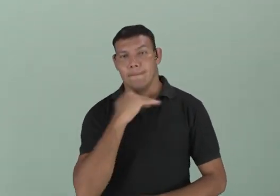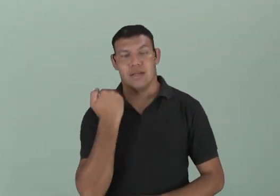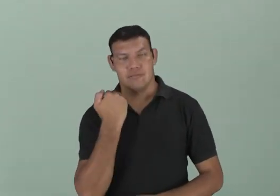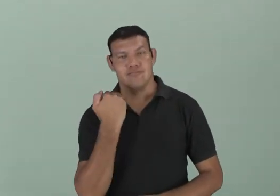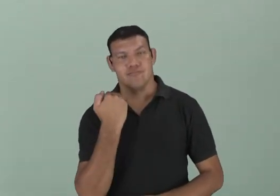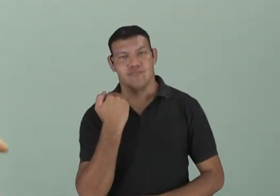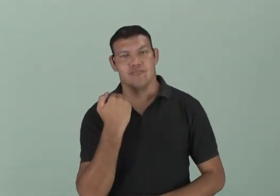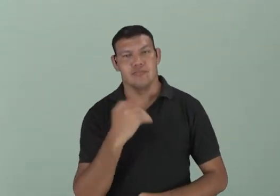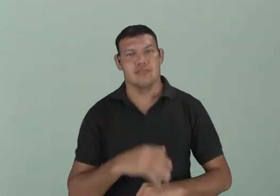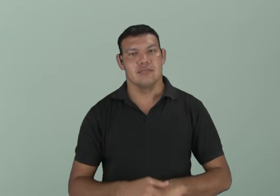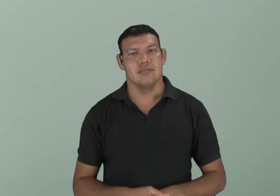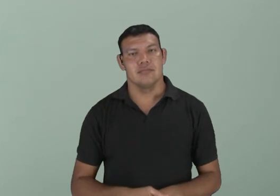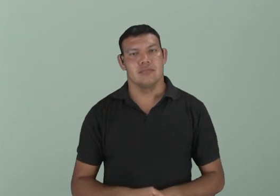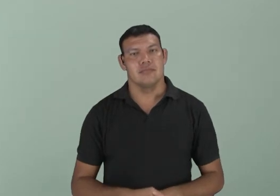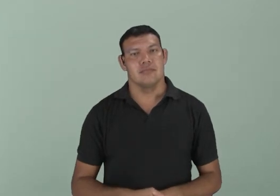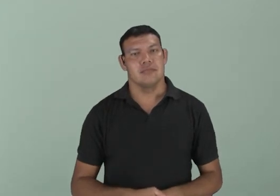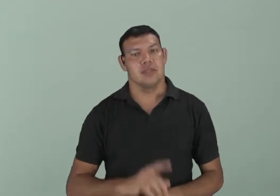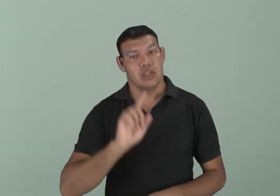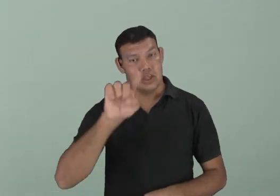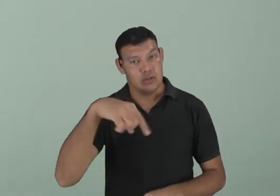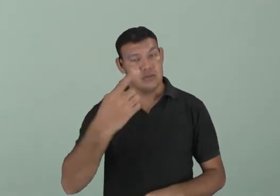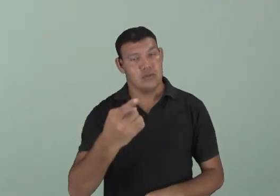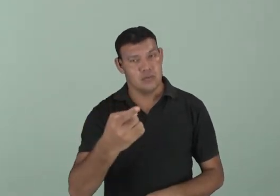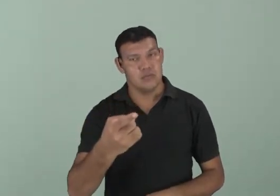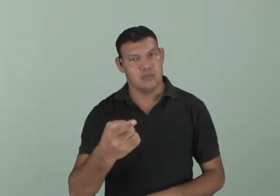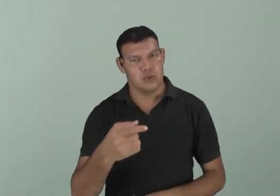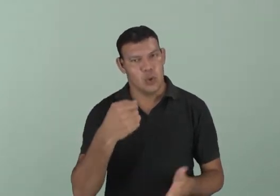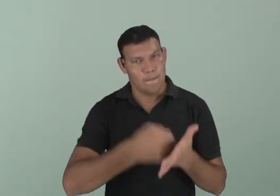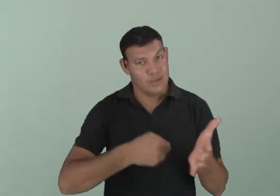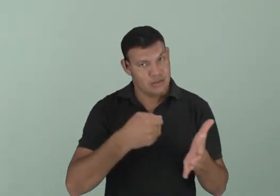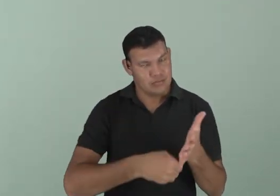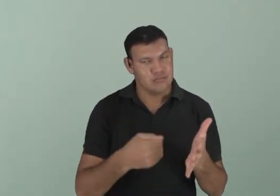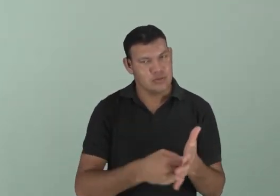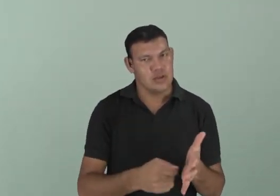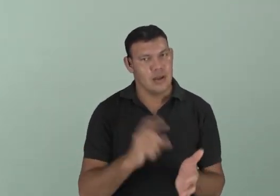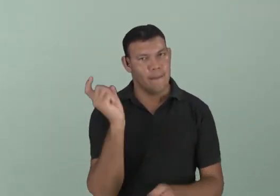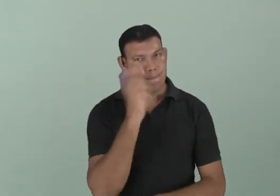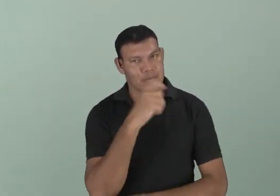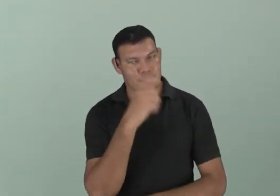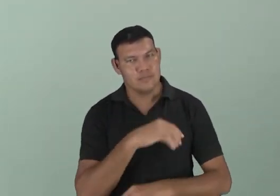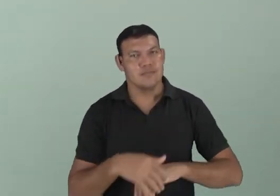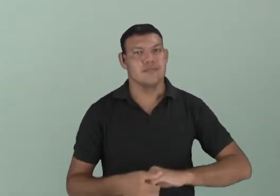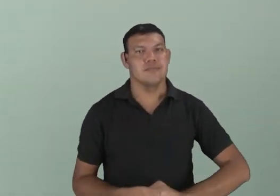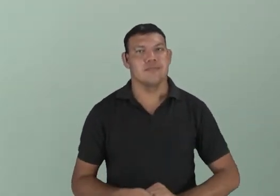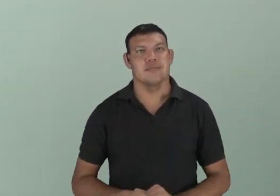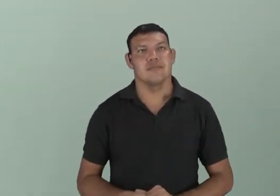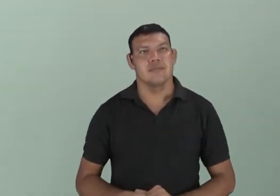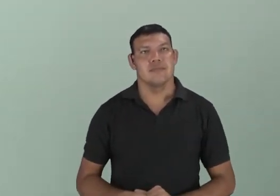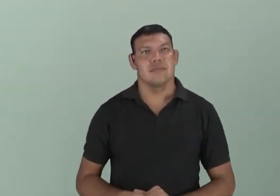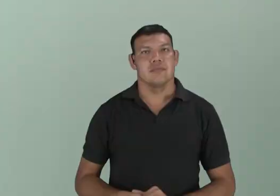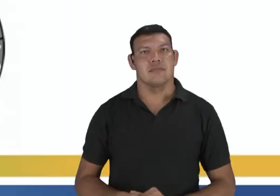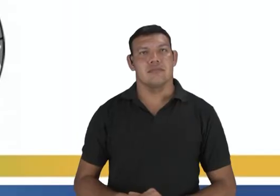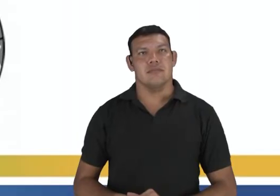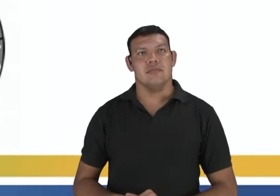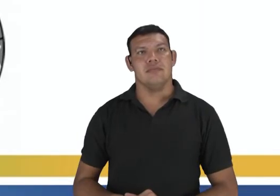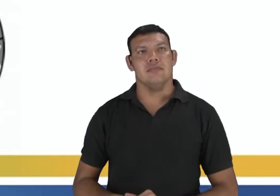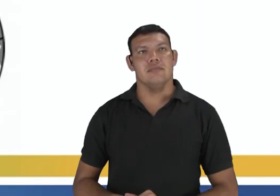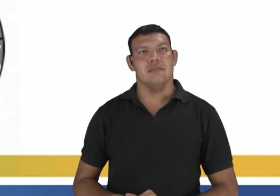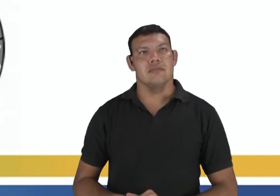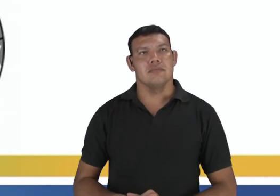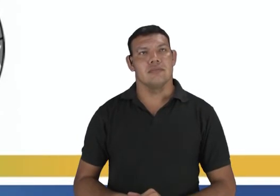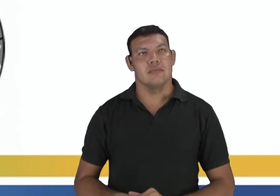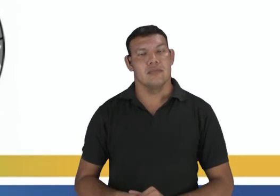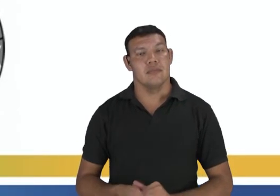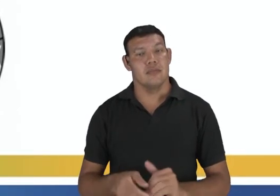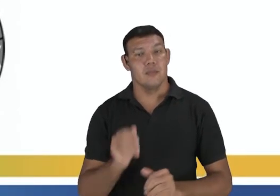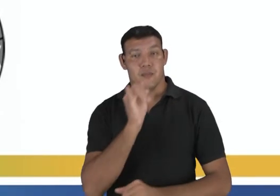obrigado a desfazer do seu trabalho para que não morra. Eu trouxe dois exemplos